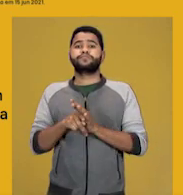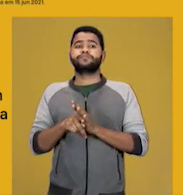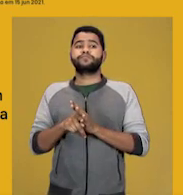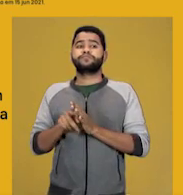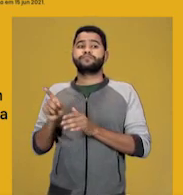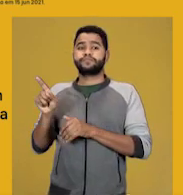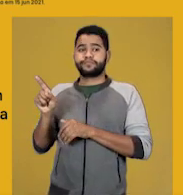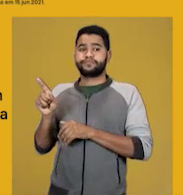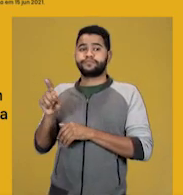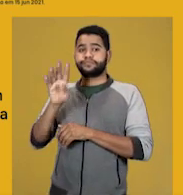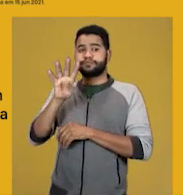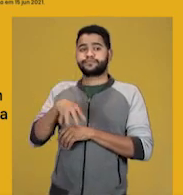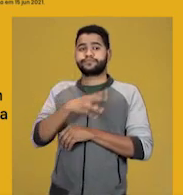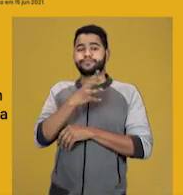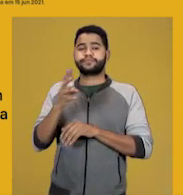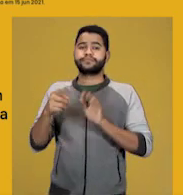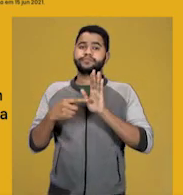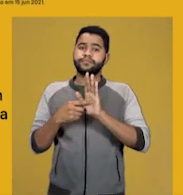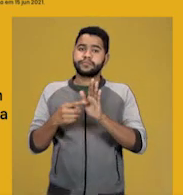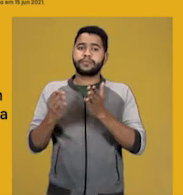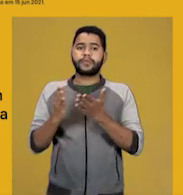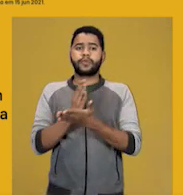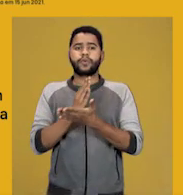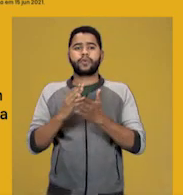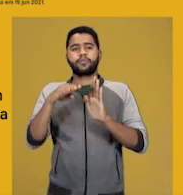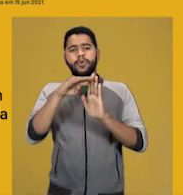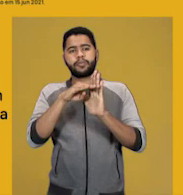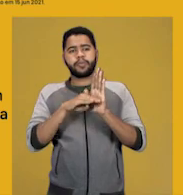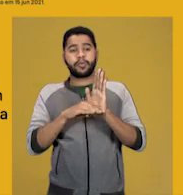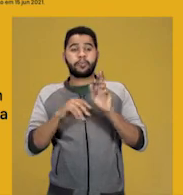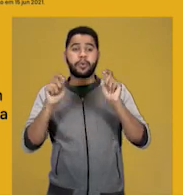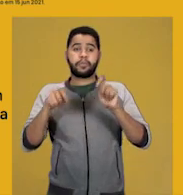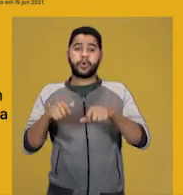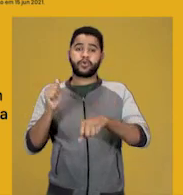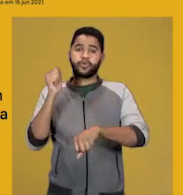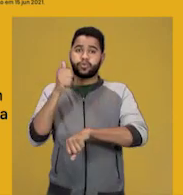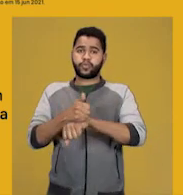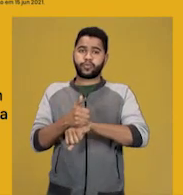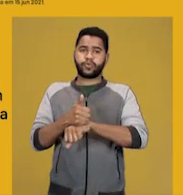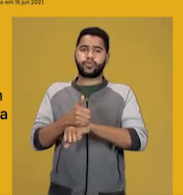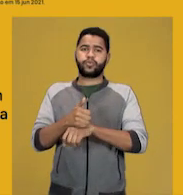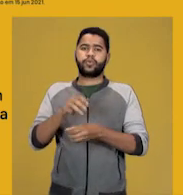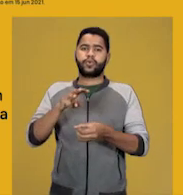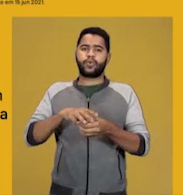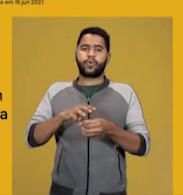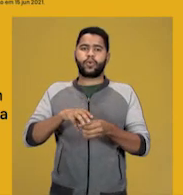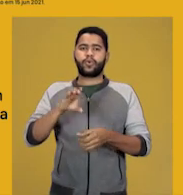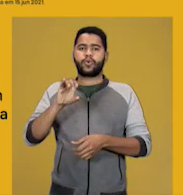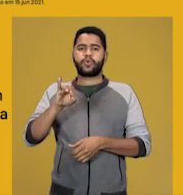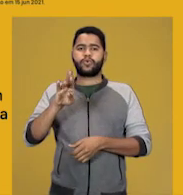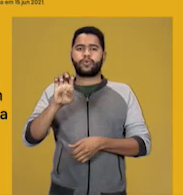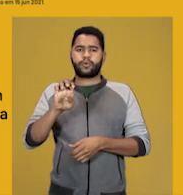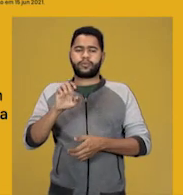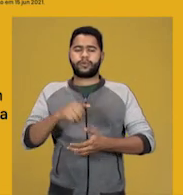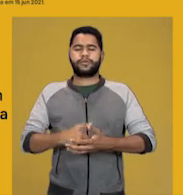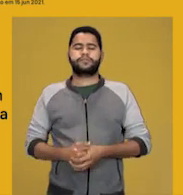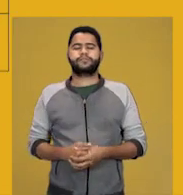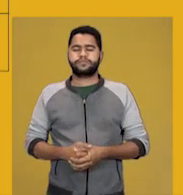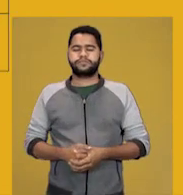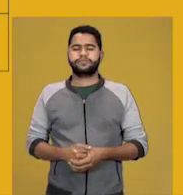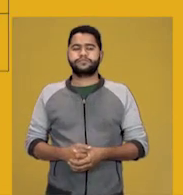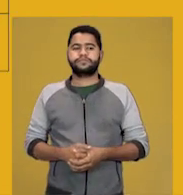seguir apresenta algumas propriedades de materiais que poderiam substituir o cobre. Vejamos a tabela,